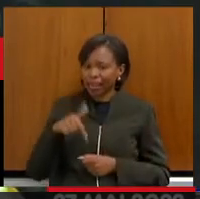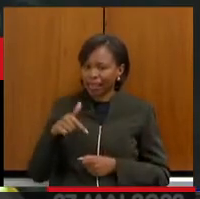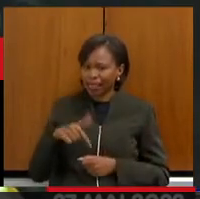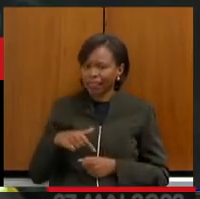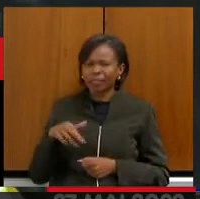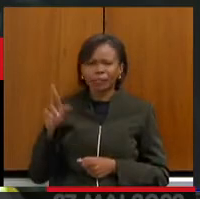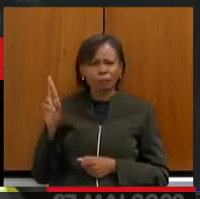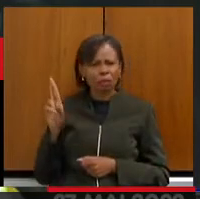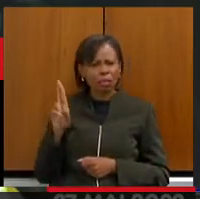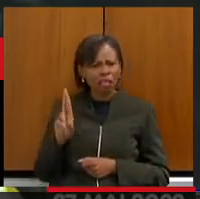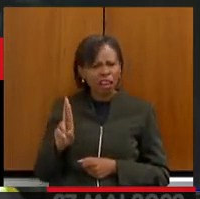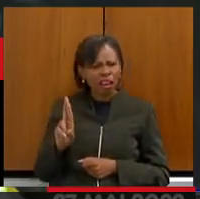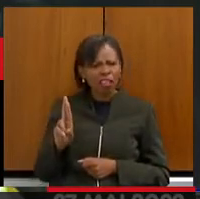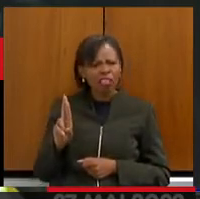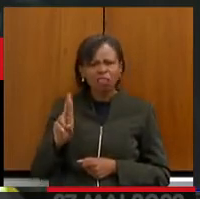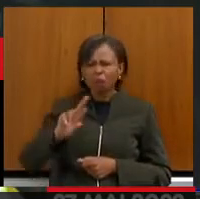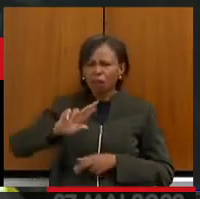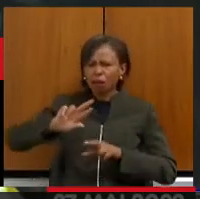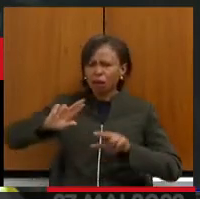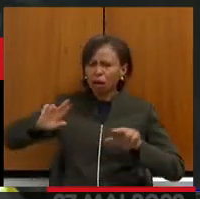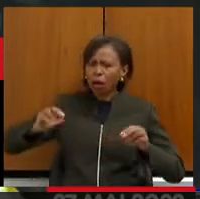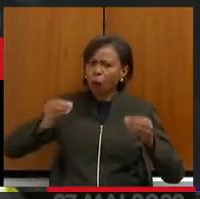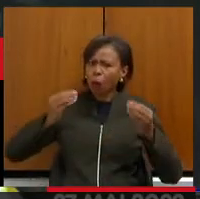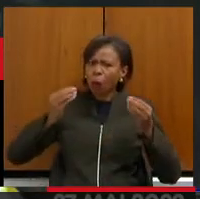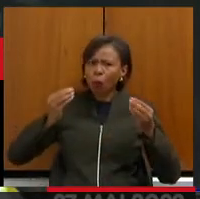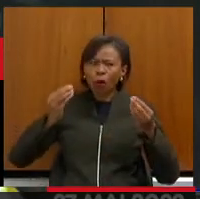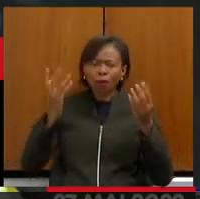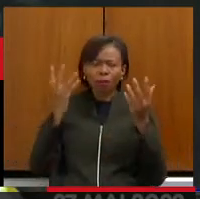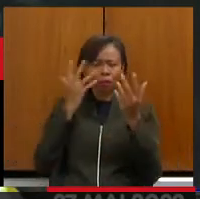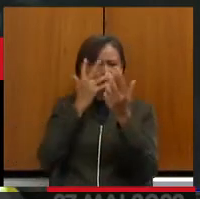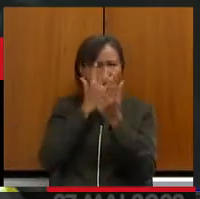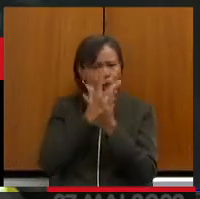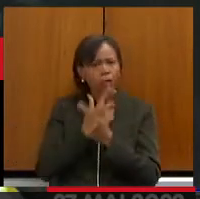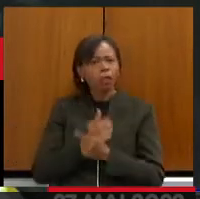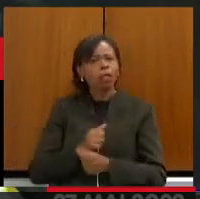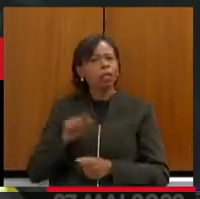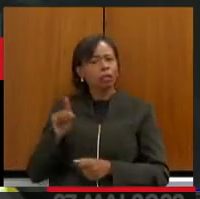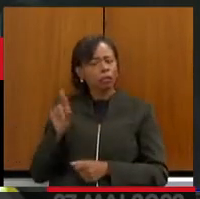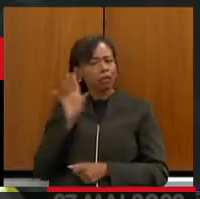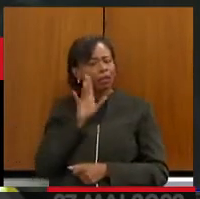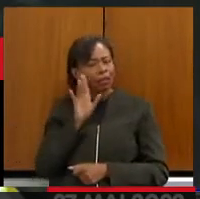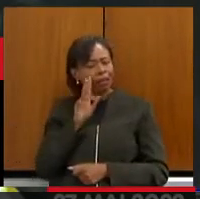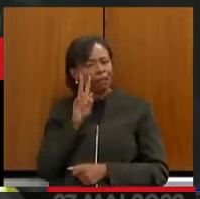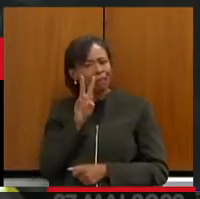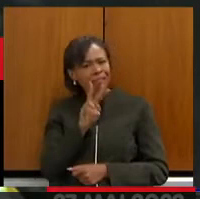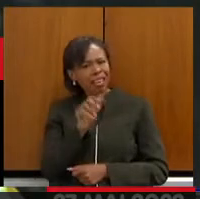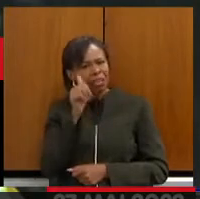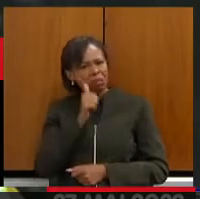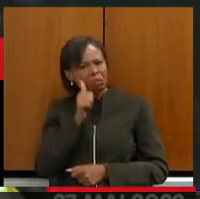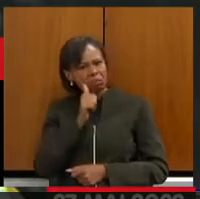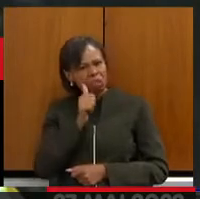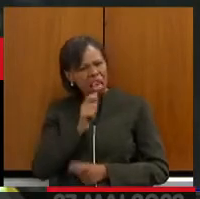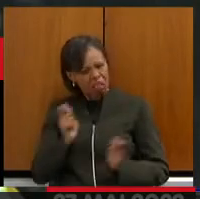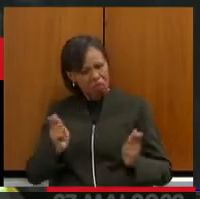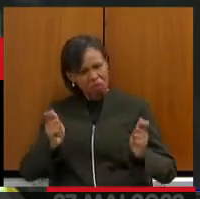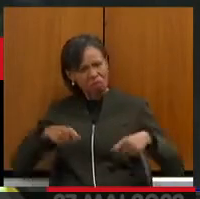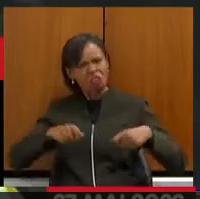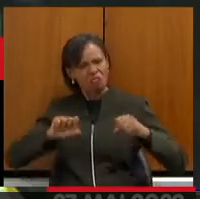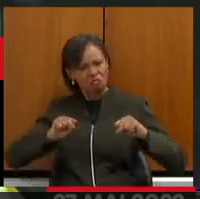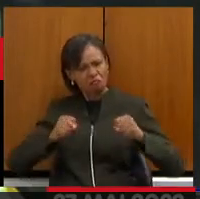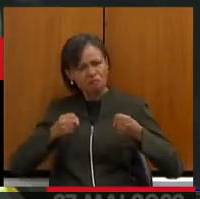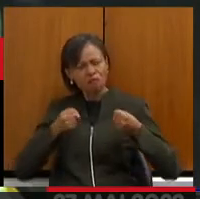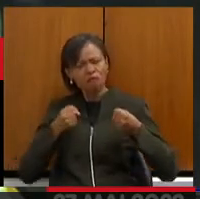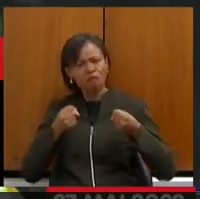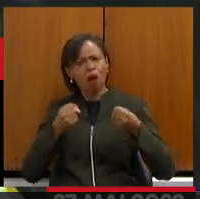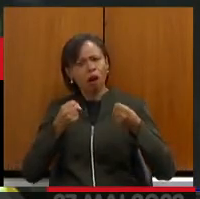Ana que coisa bonita que você conduziu isso viu eu achei muito bacana é de umas mulheres com uma potência um registro